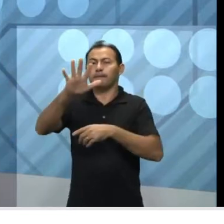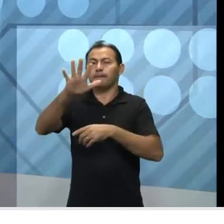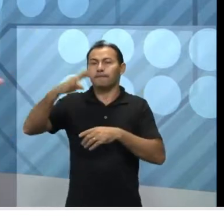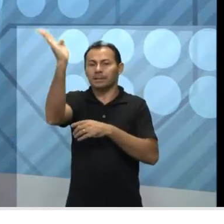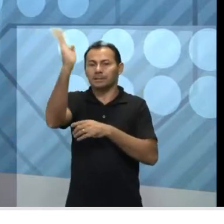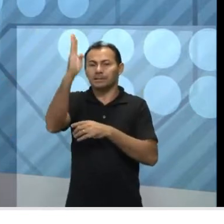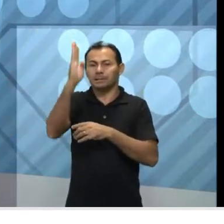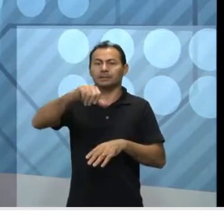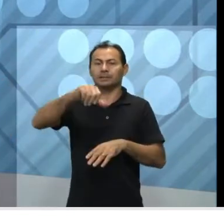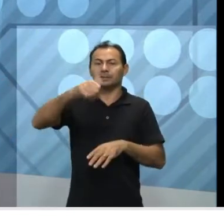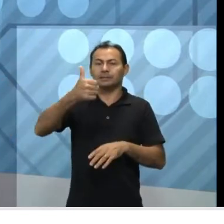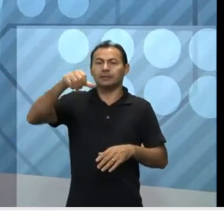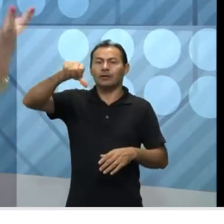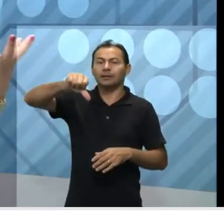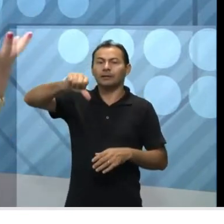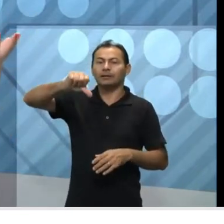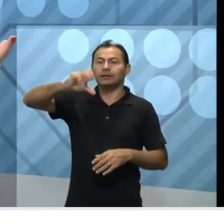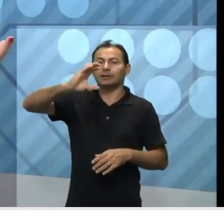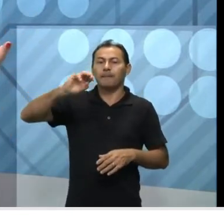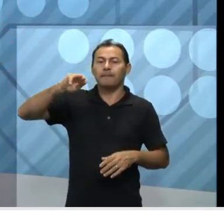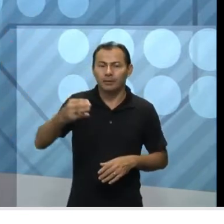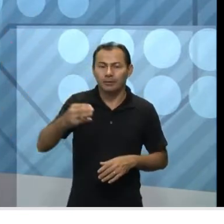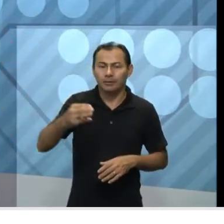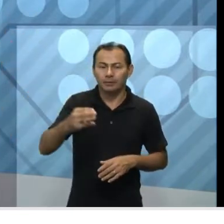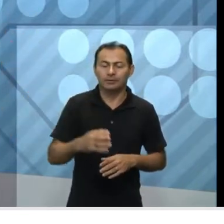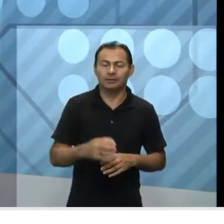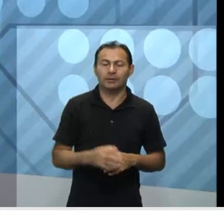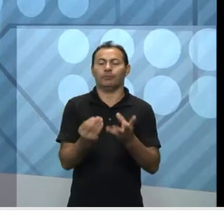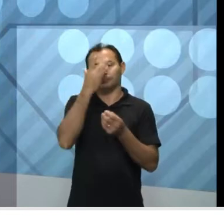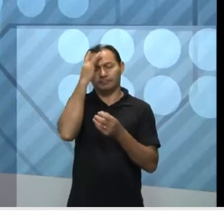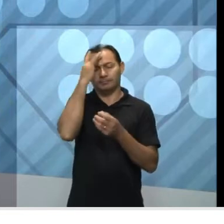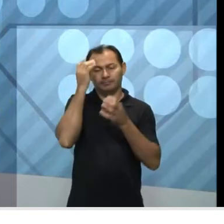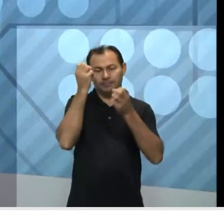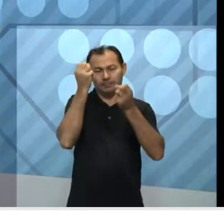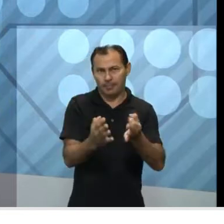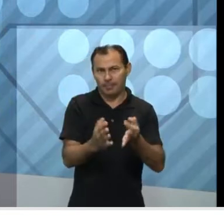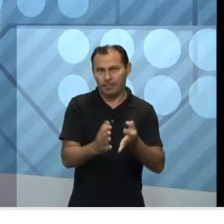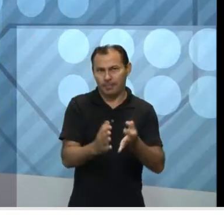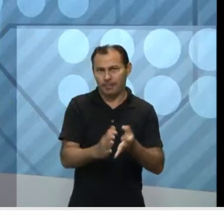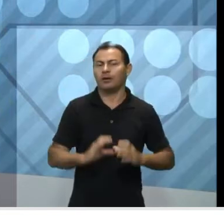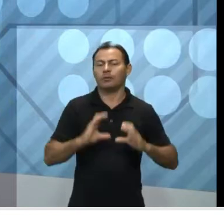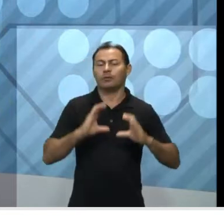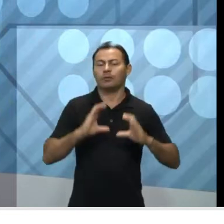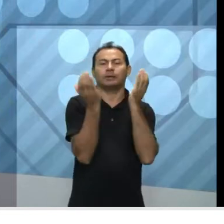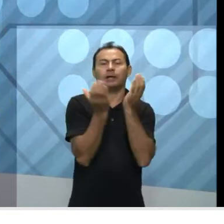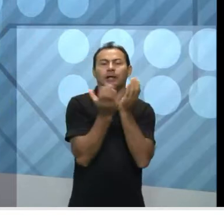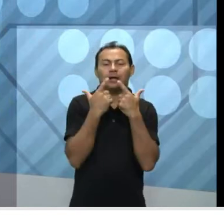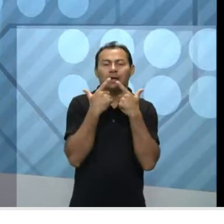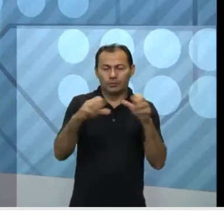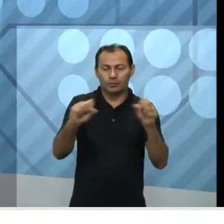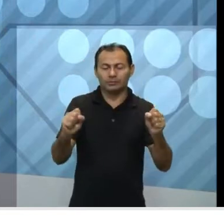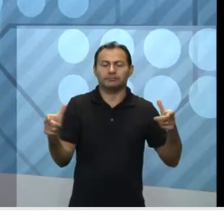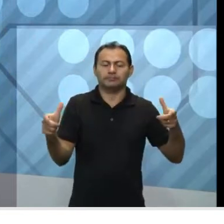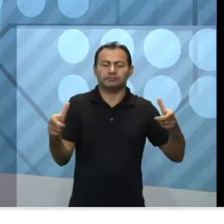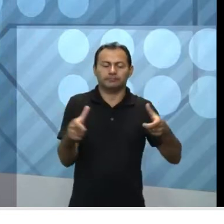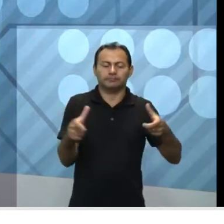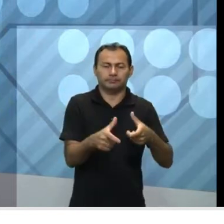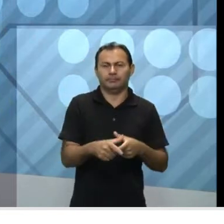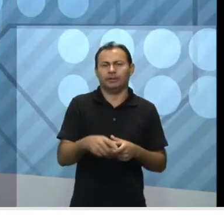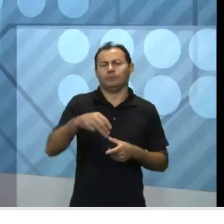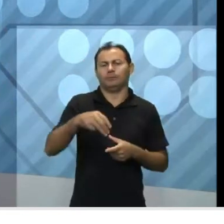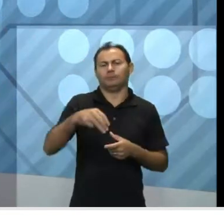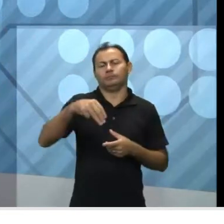muita gente, certo? Justificando mais uma vez que é uma comunidade linguística minoritária e que a sua